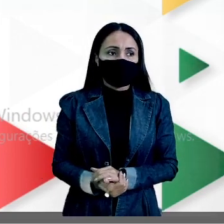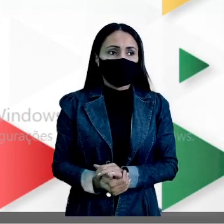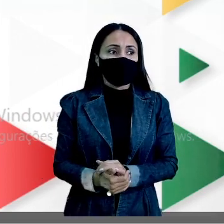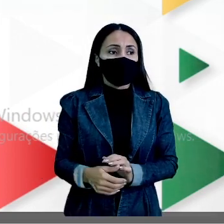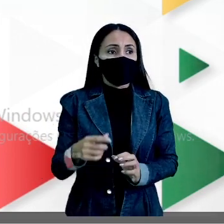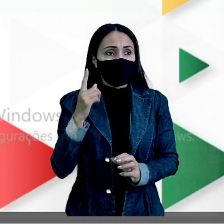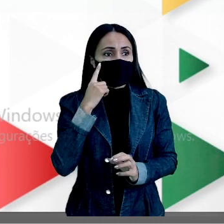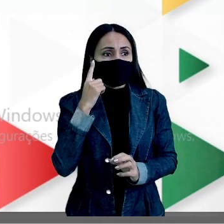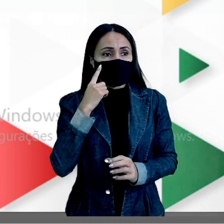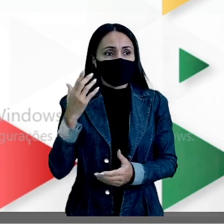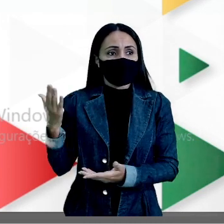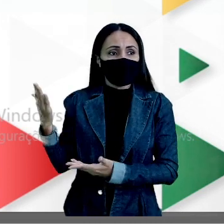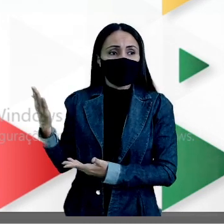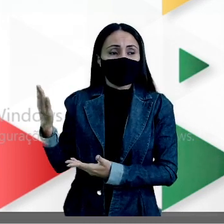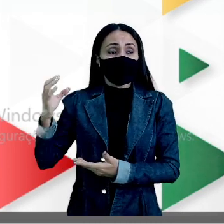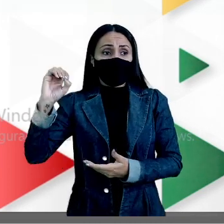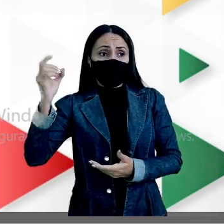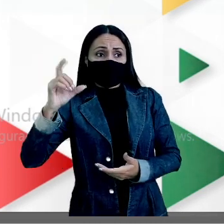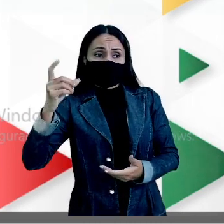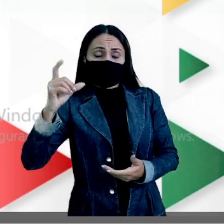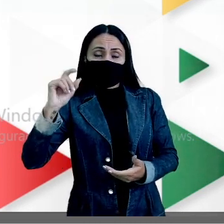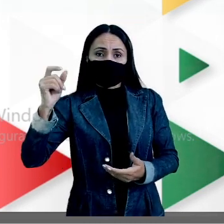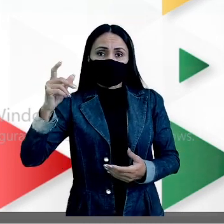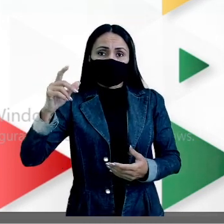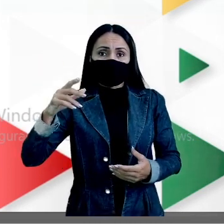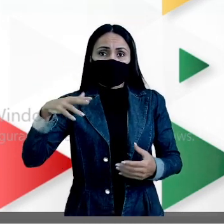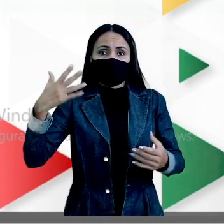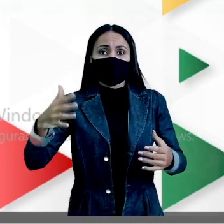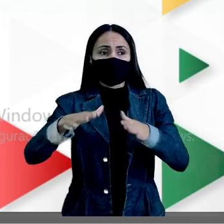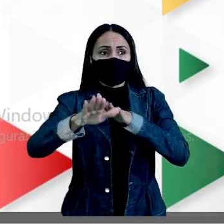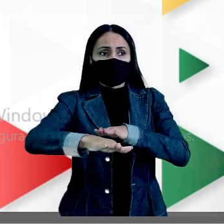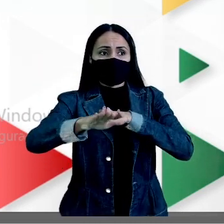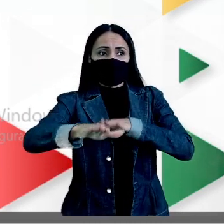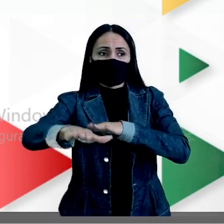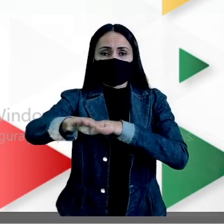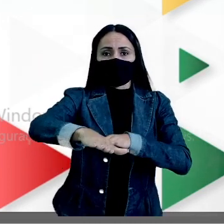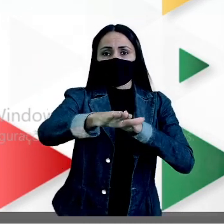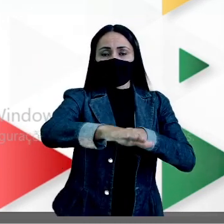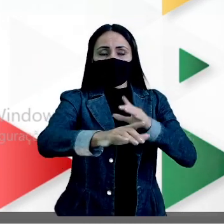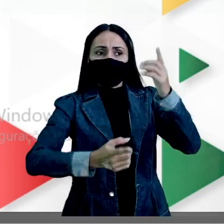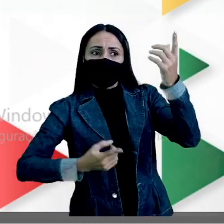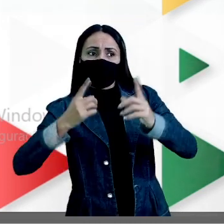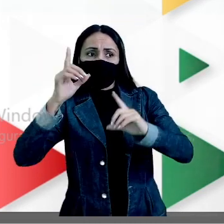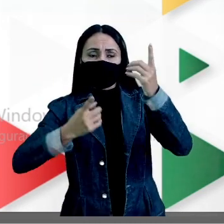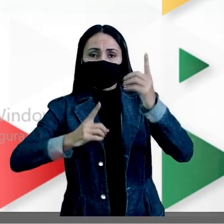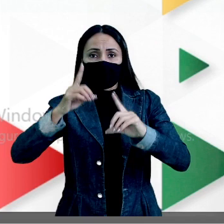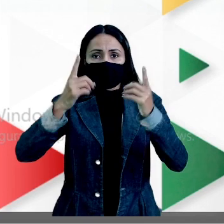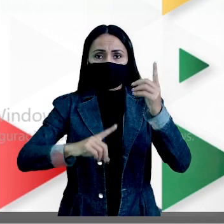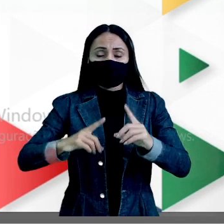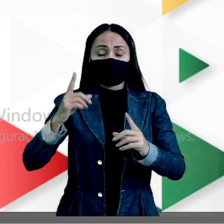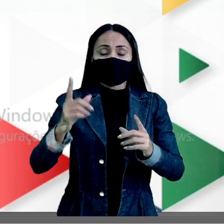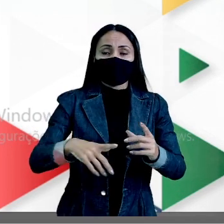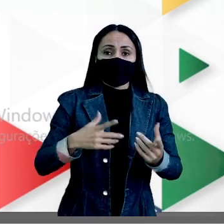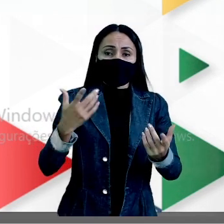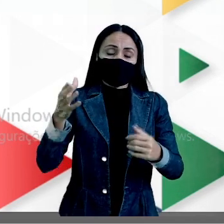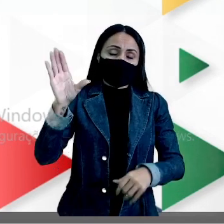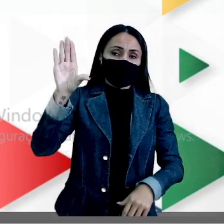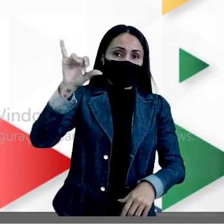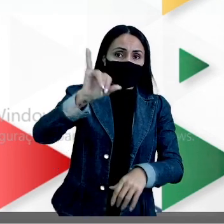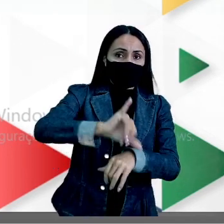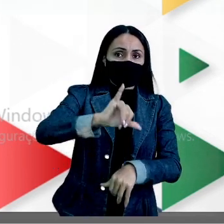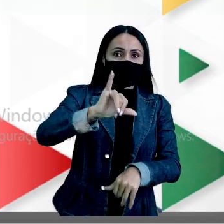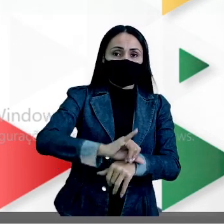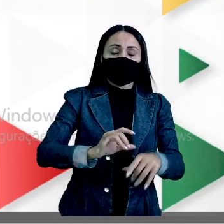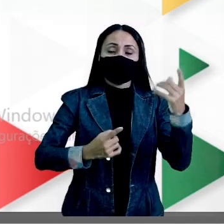sítio histórico de Olinda, certo? E lembrar que Olinda, não é isso? Aqui, como eu posso dizer, é a capital do carnaval,